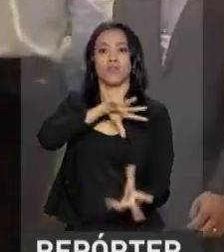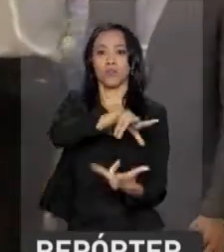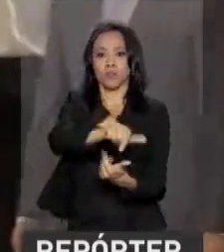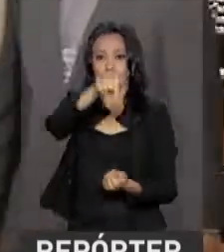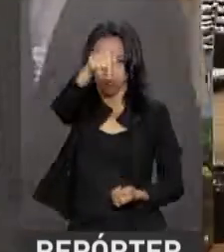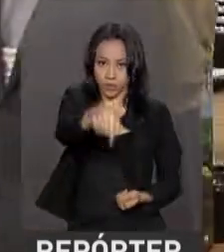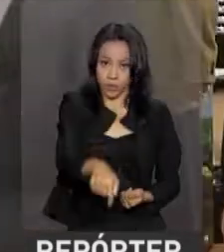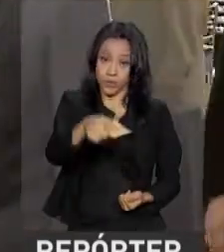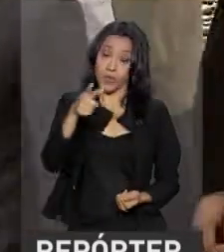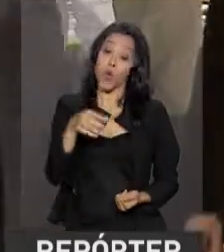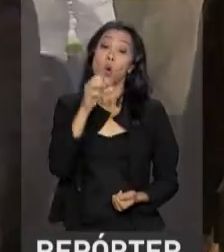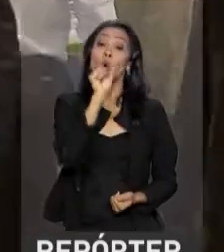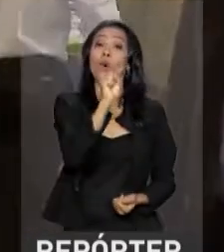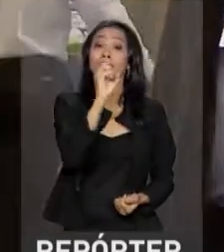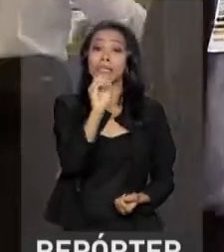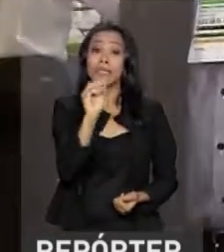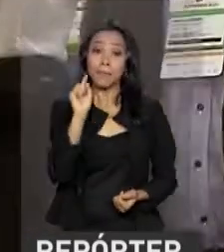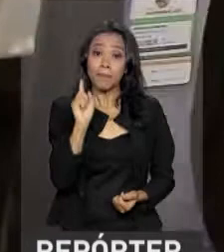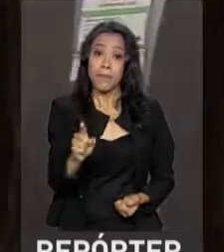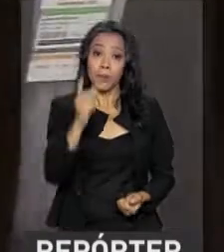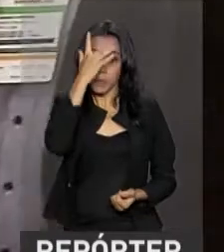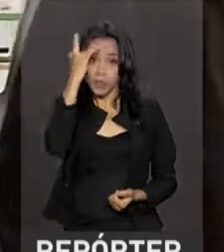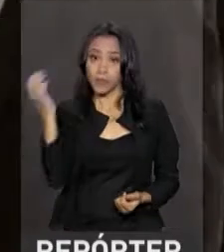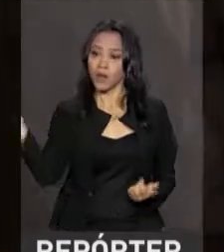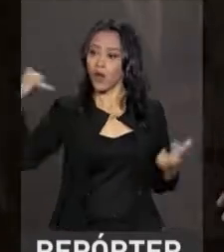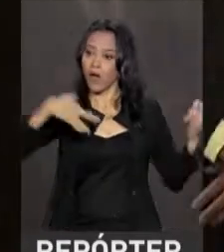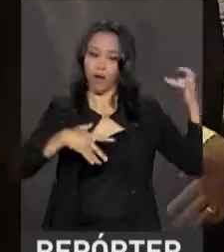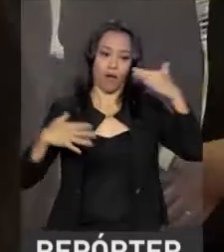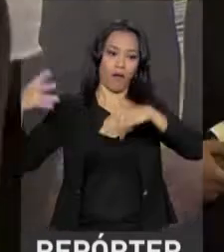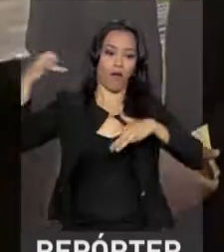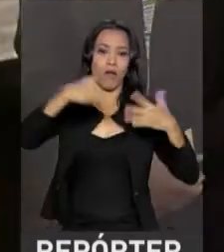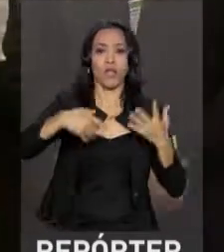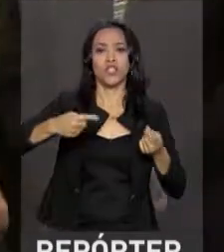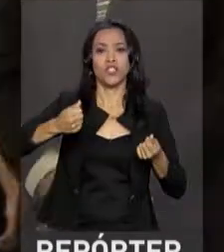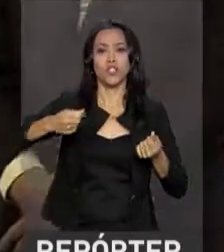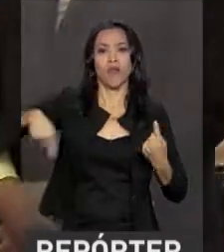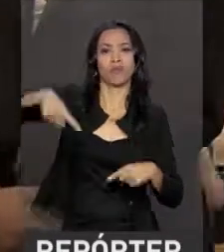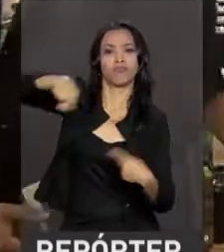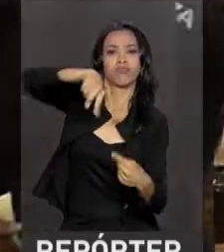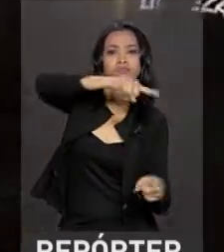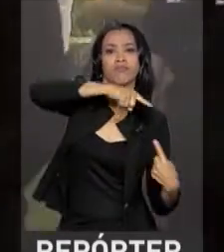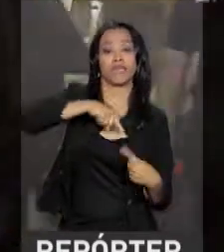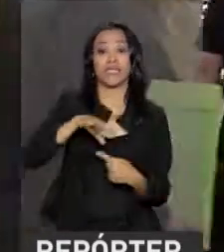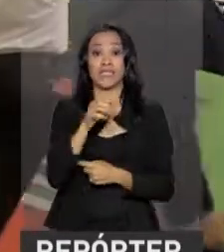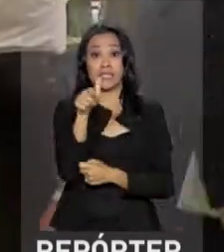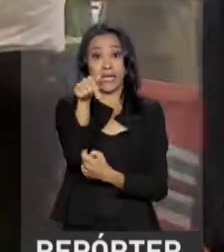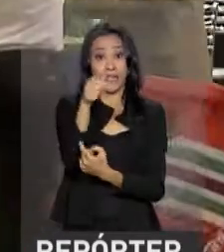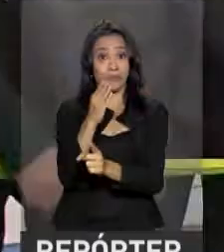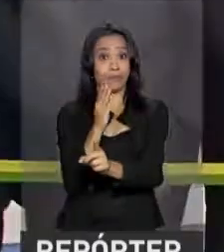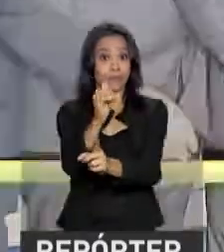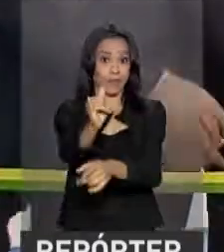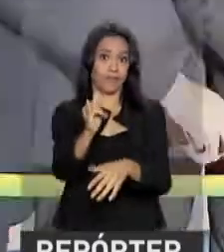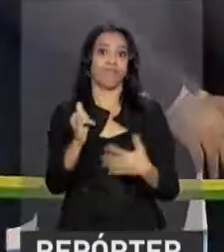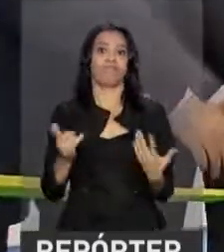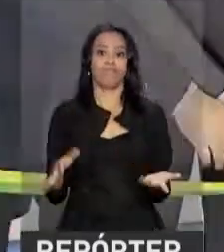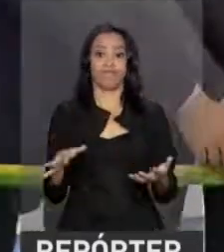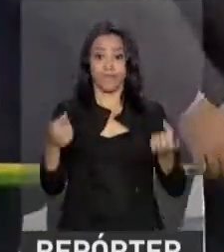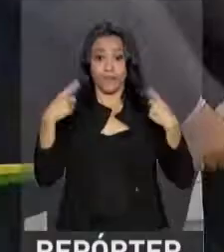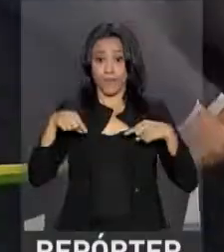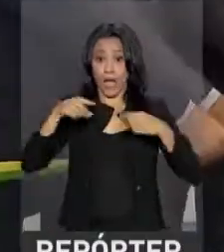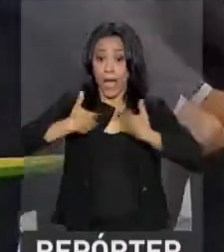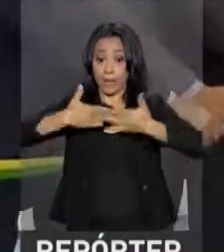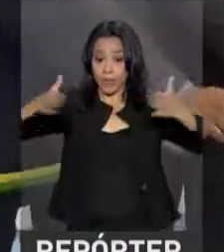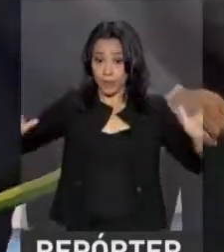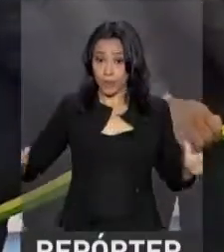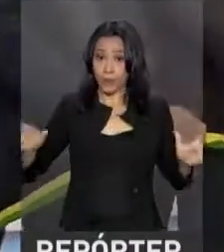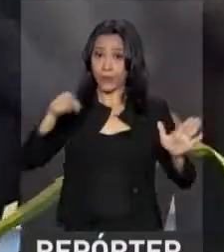de 80 mil pessoas devem passar por aqui e movimentar mais de 7 bilhões de reais em negócios durante a cerimônia de abertura